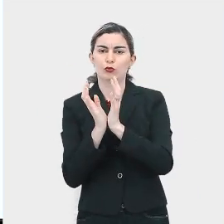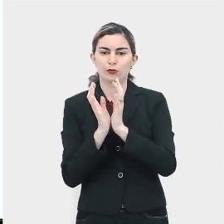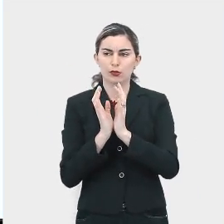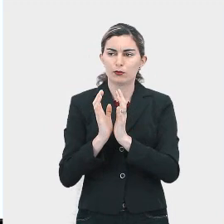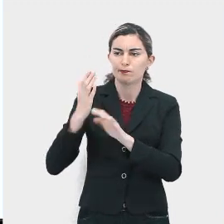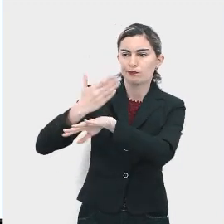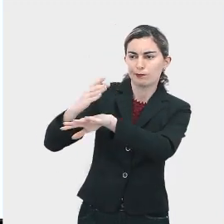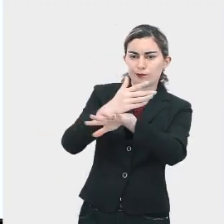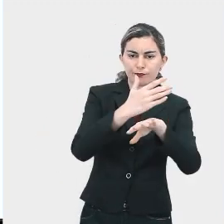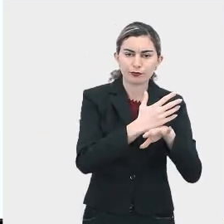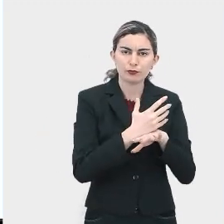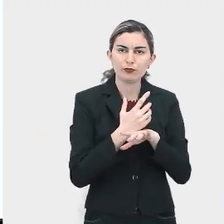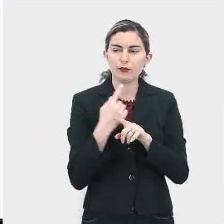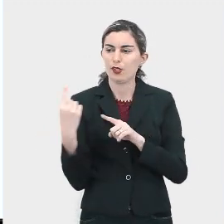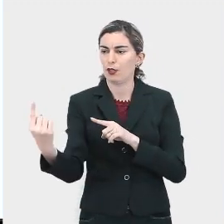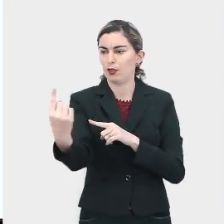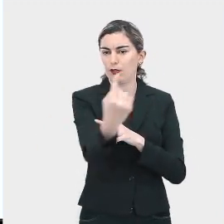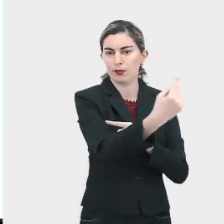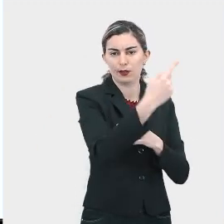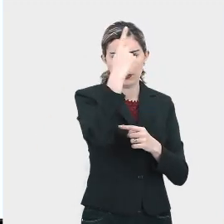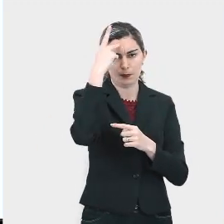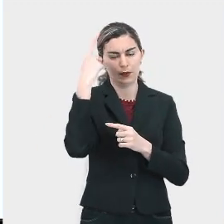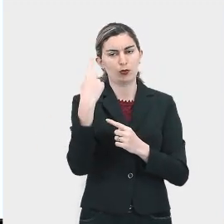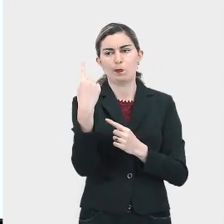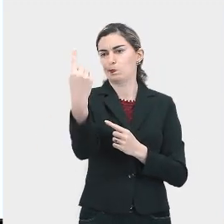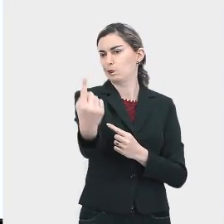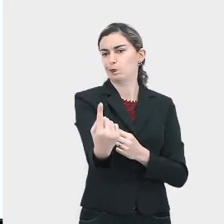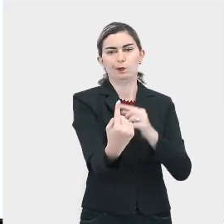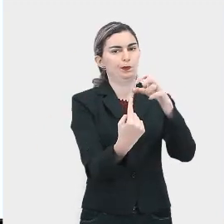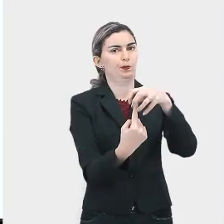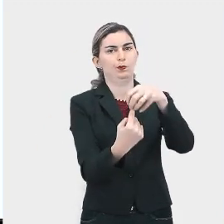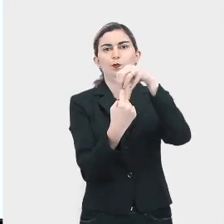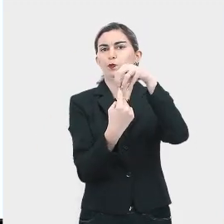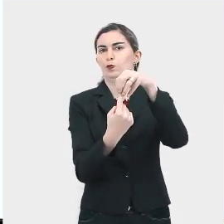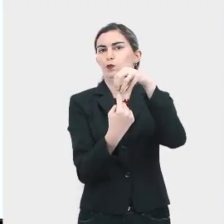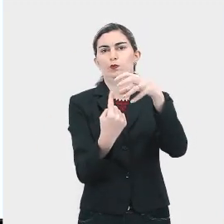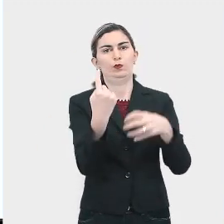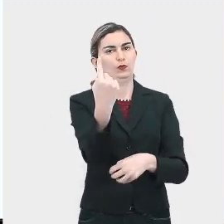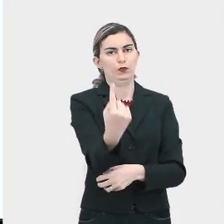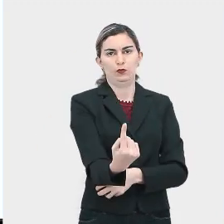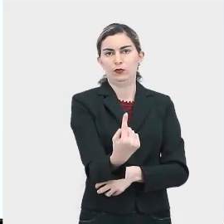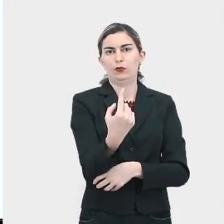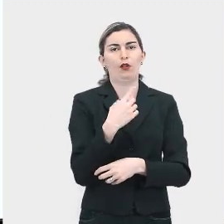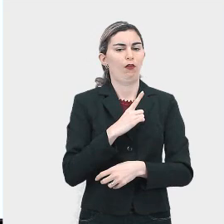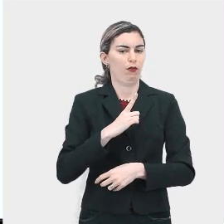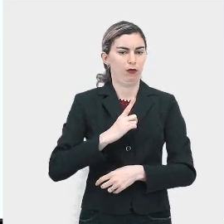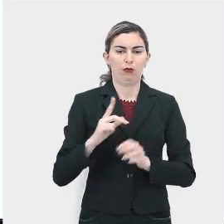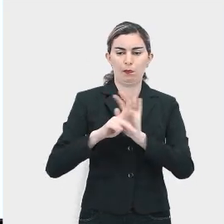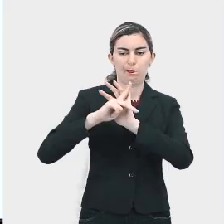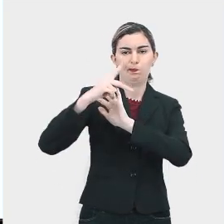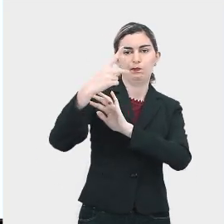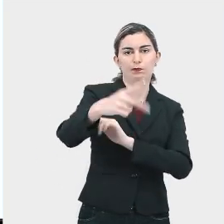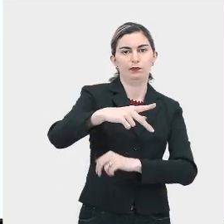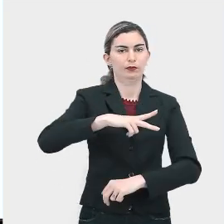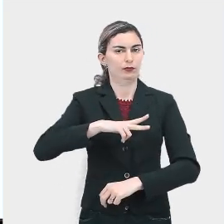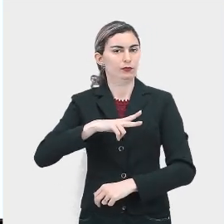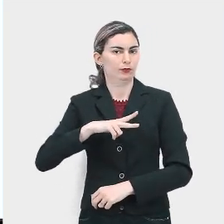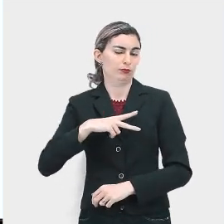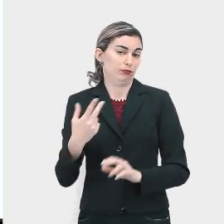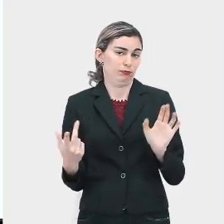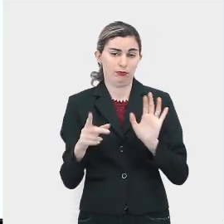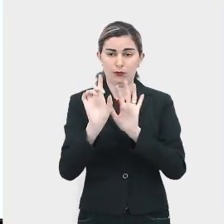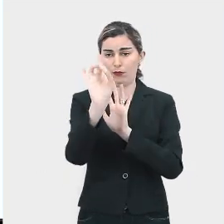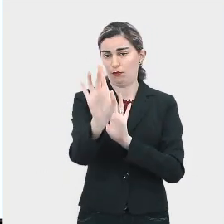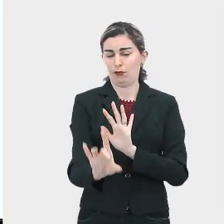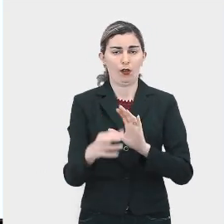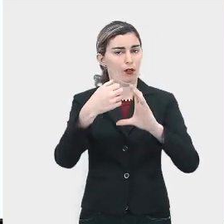num sincronismo, mas cada pessoa é indivíduo e com isso tem as suas particularidades